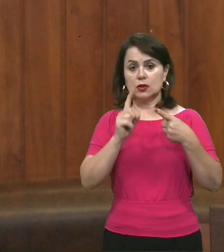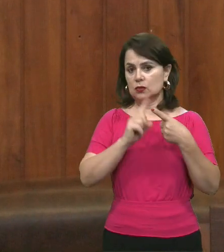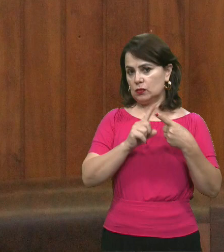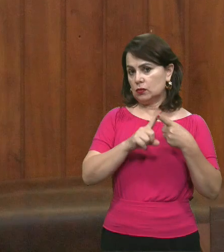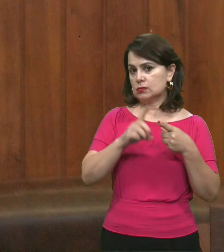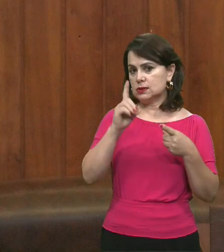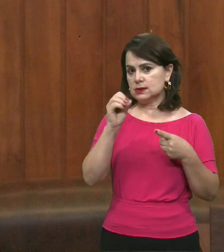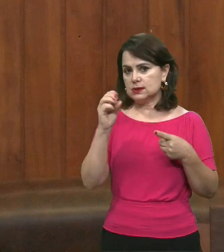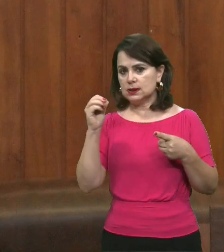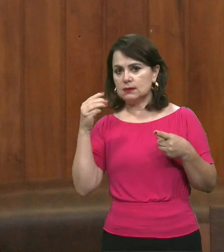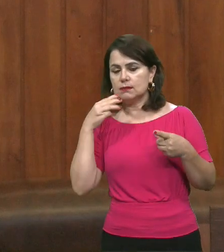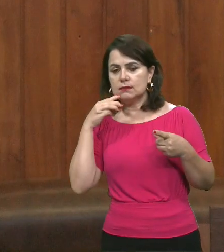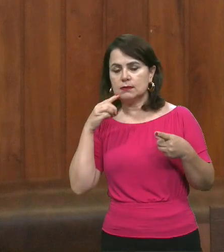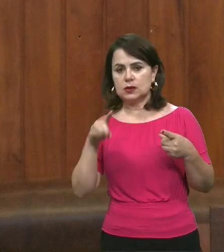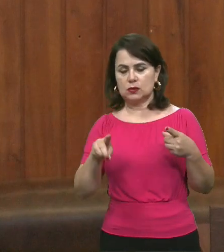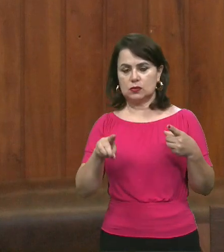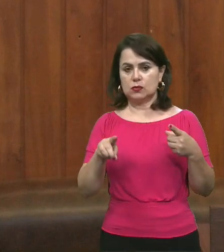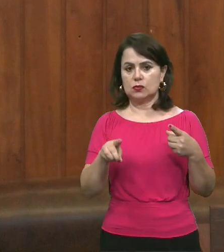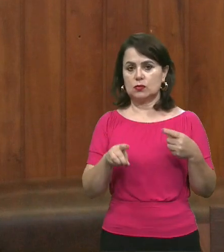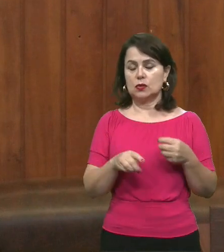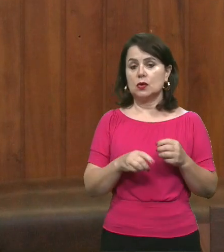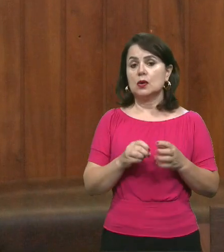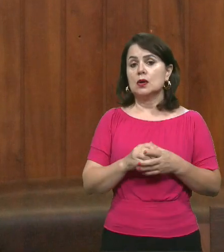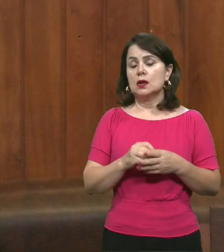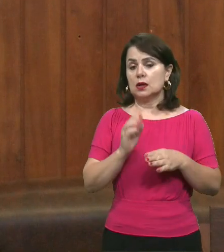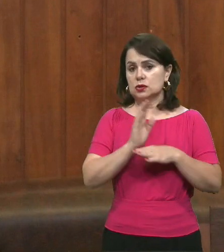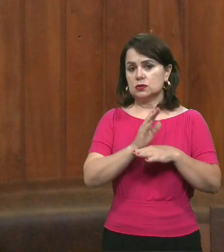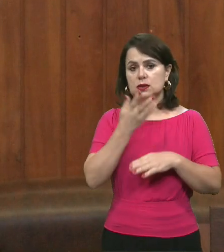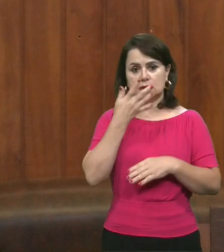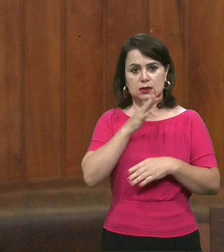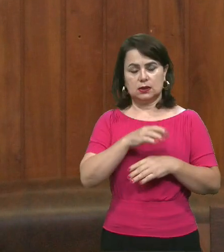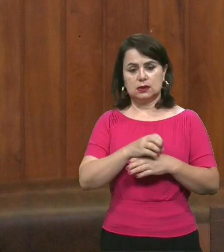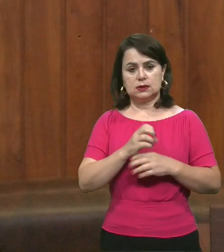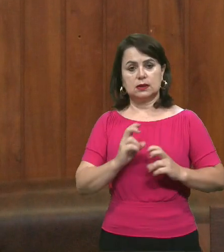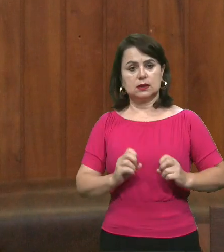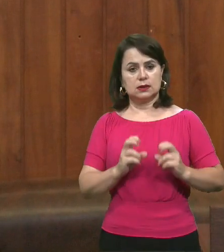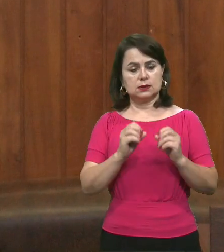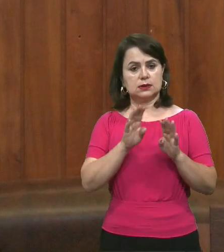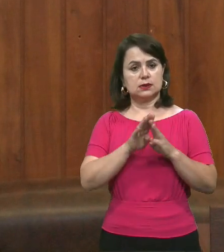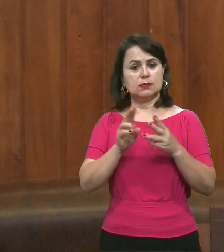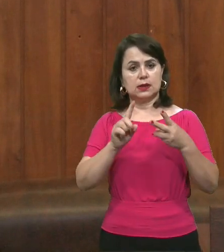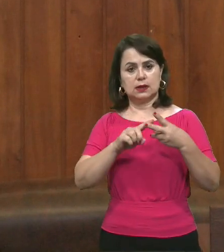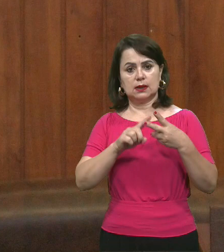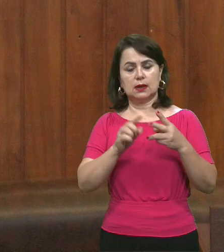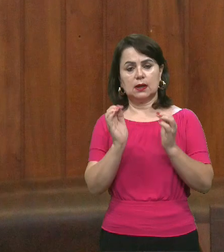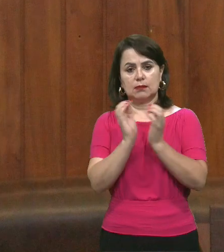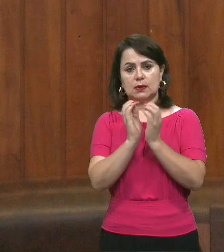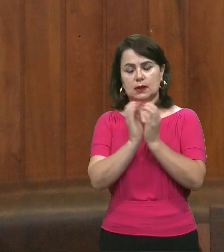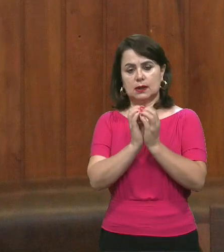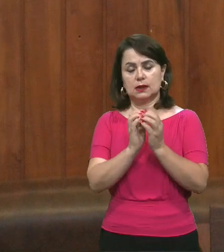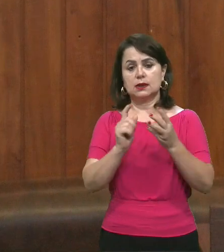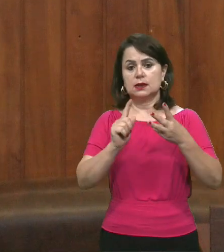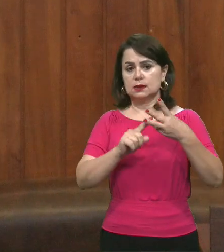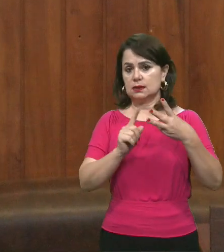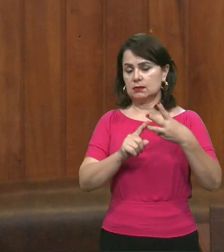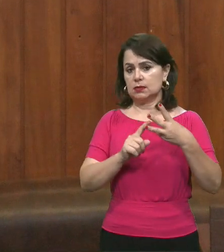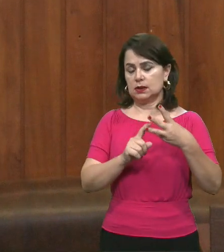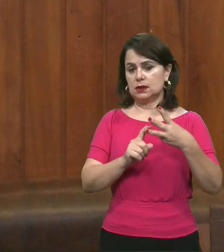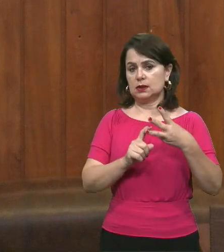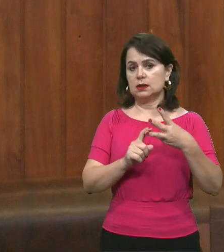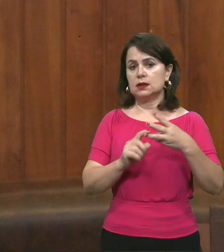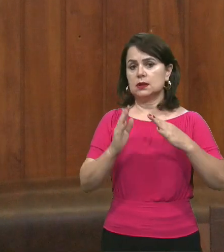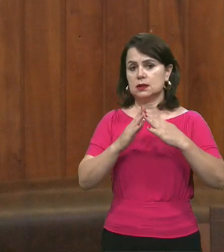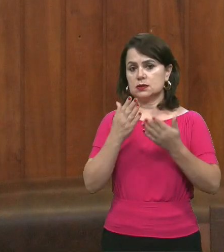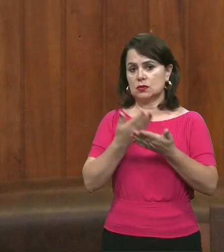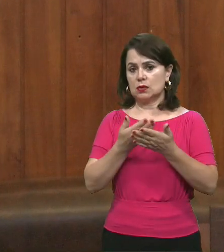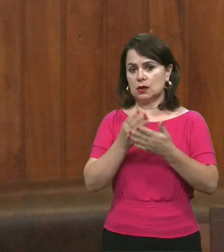adultos com câncer, R$100 mil para a PAI, crianças especiais, e R$50 mil para o educandário Bento de